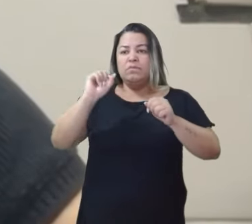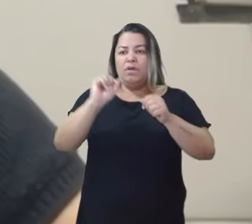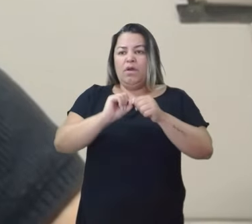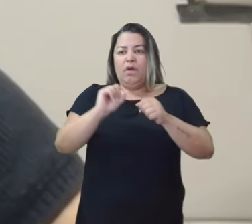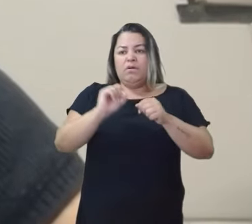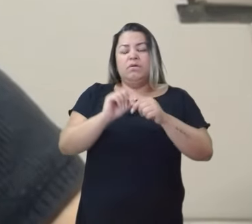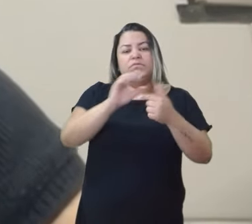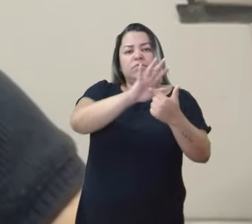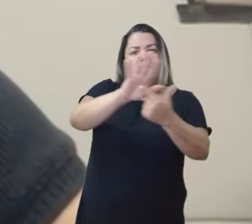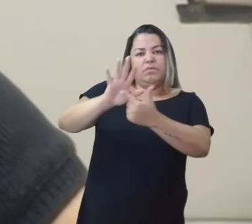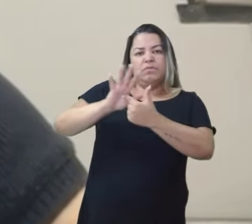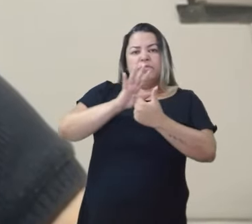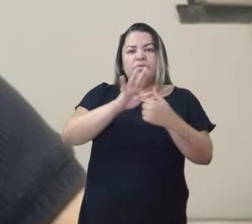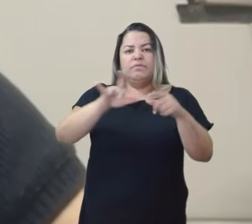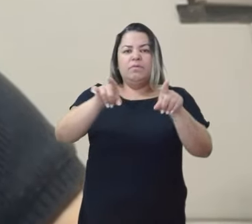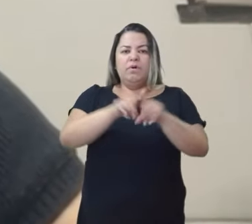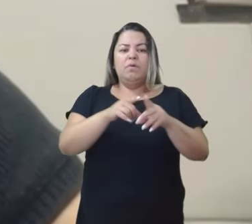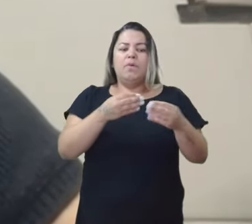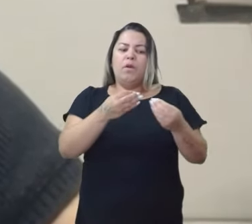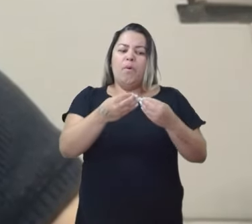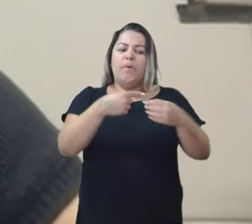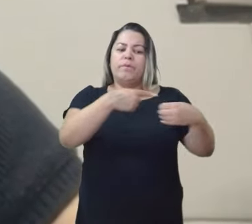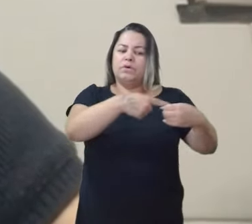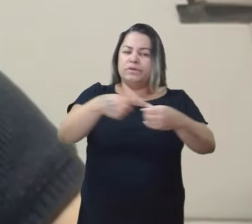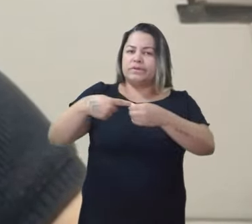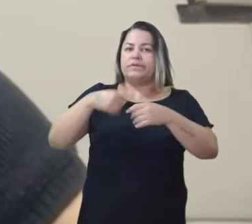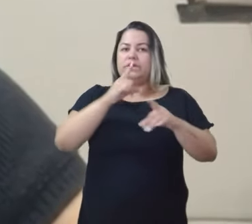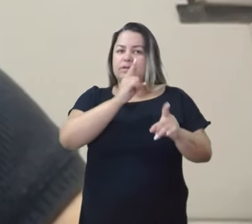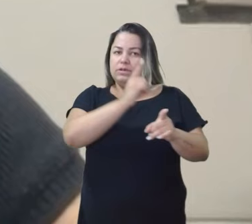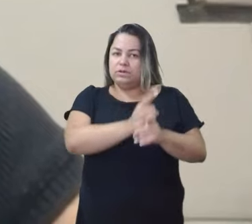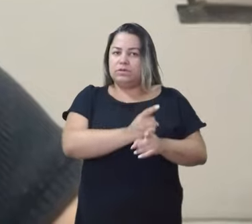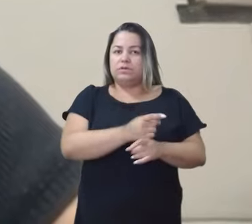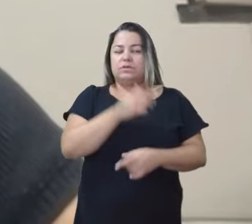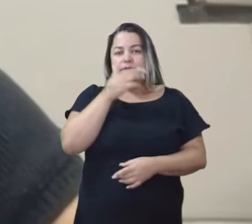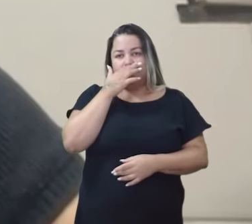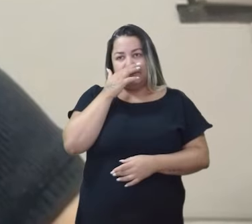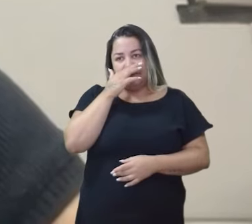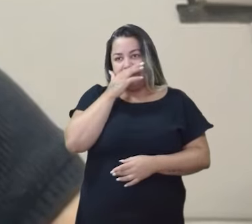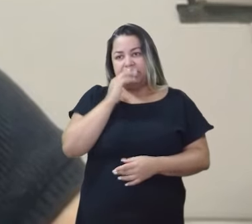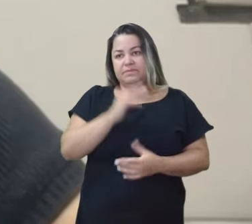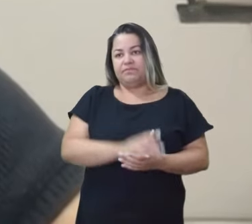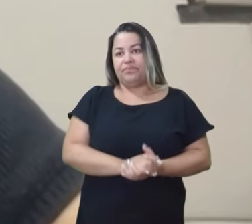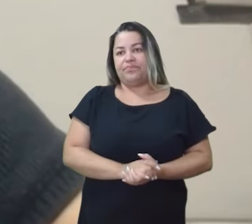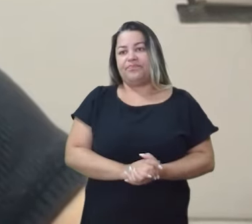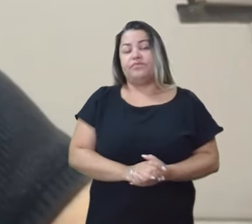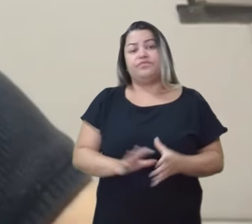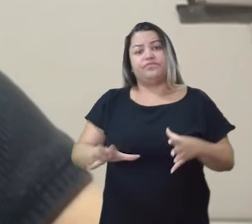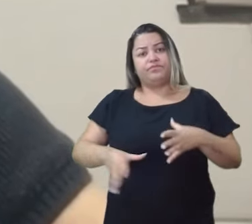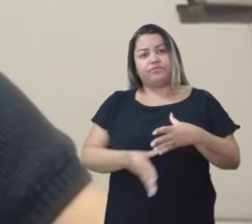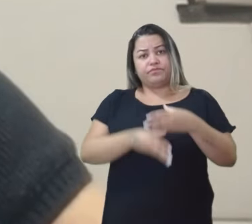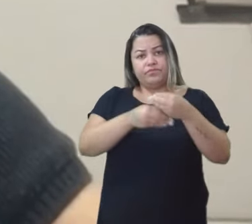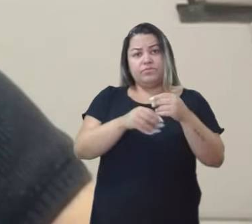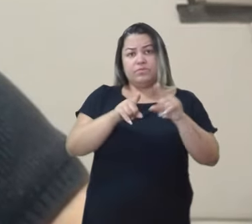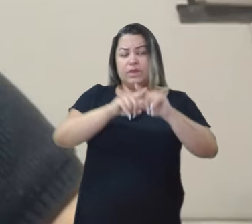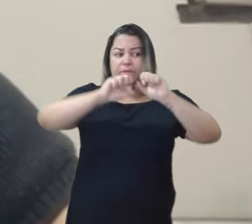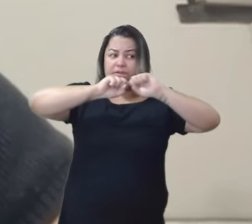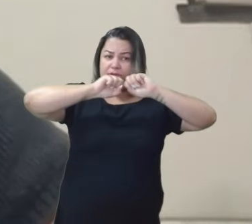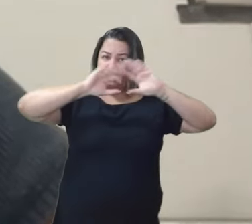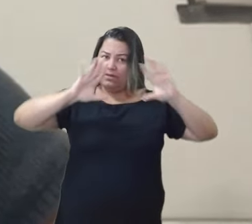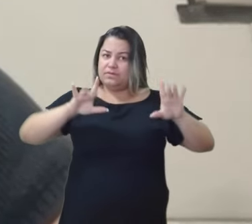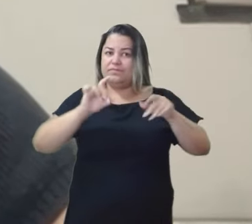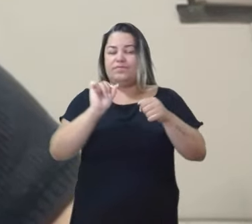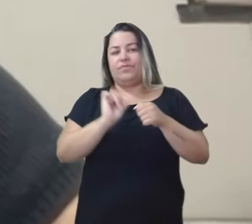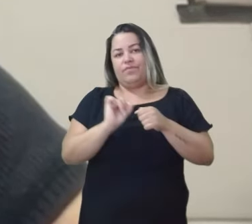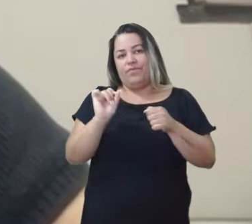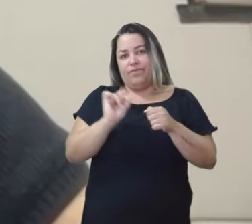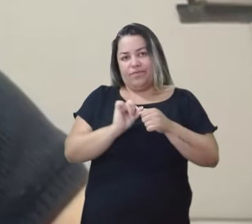e mostrando como nossa cidade se encontra. Eu atribuo muito a esse esclarecimento que foi